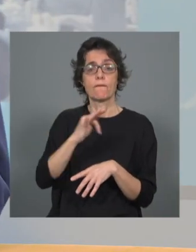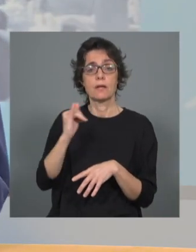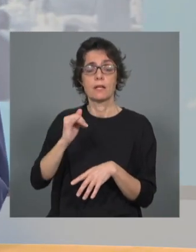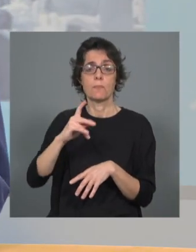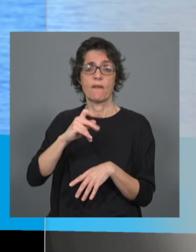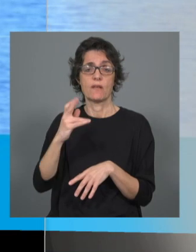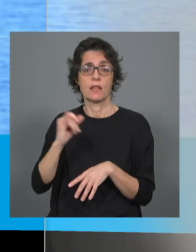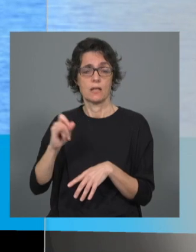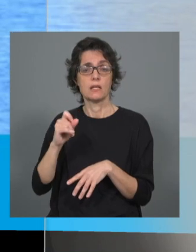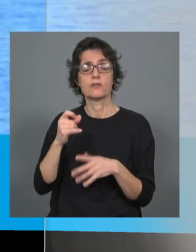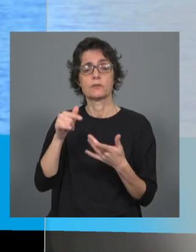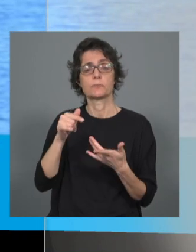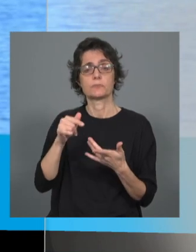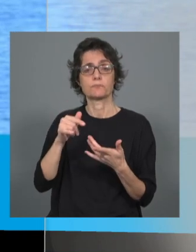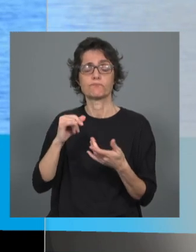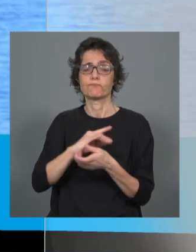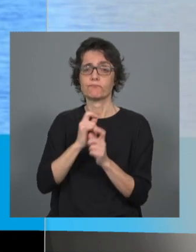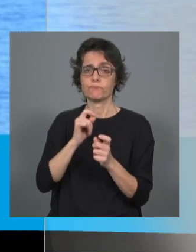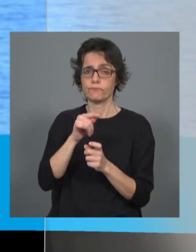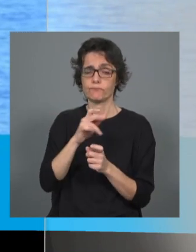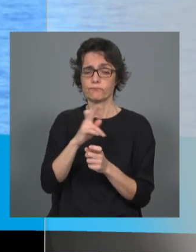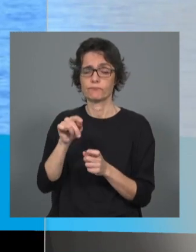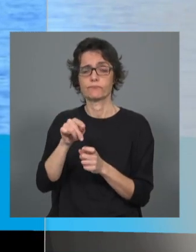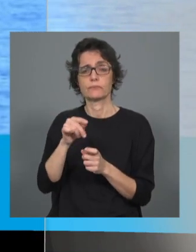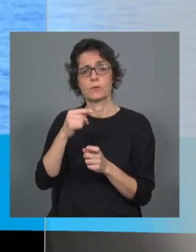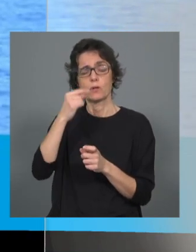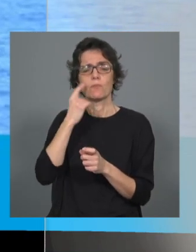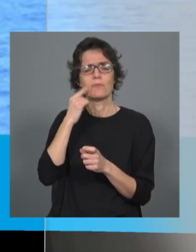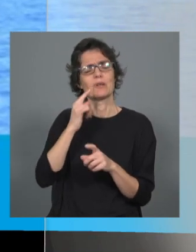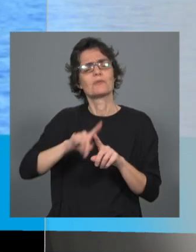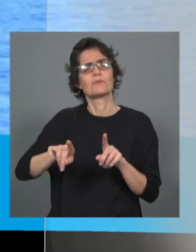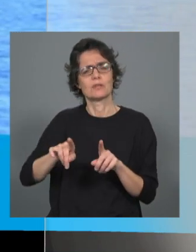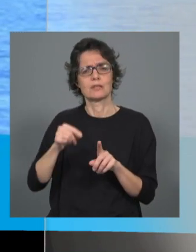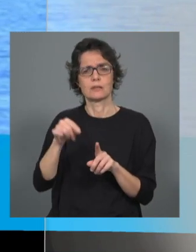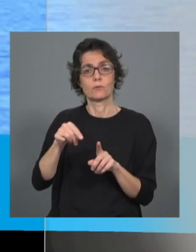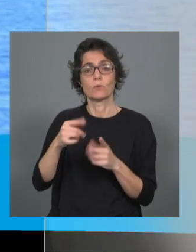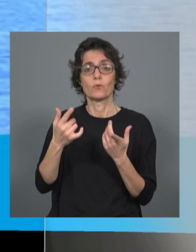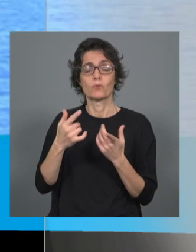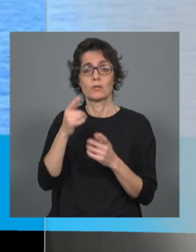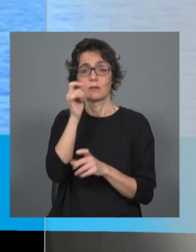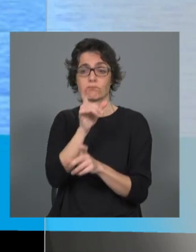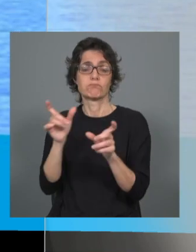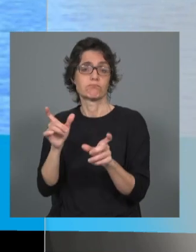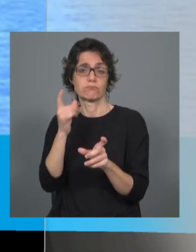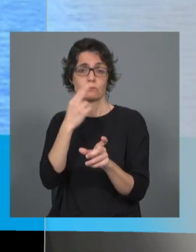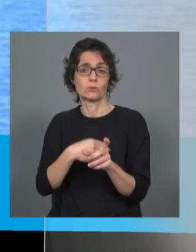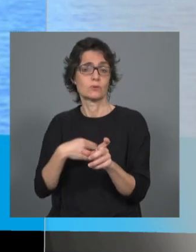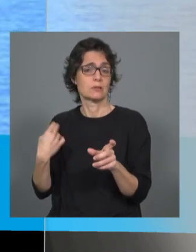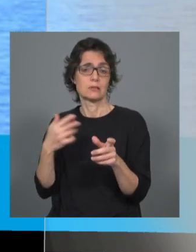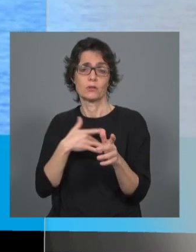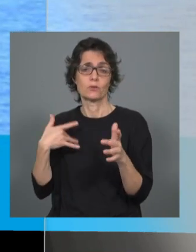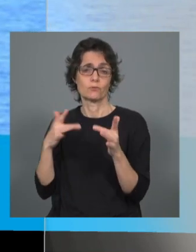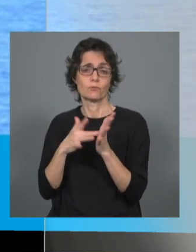aqui connosco. É uma Páscoa diferente esta que os cristãos irão celebrar presencialmente, mas com